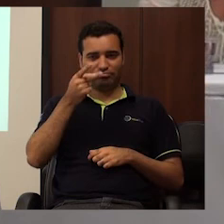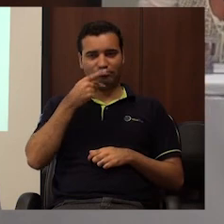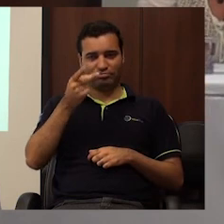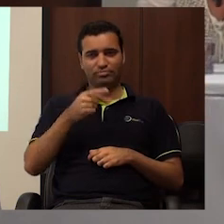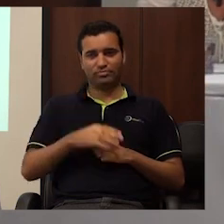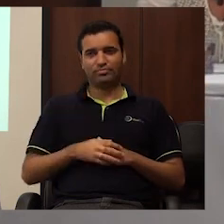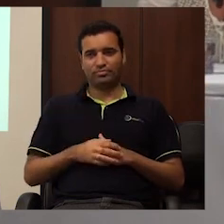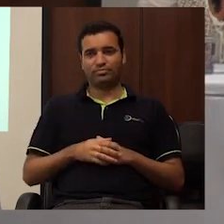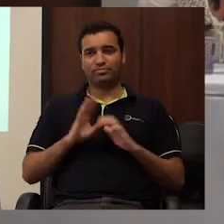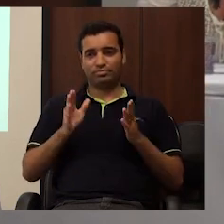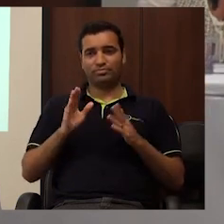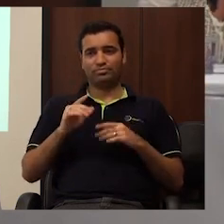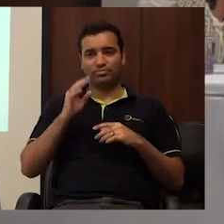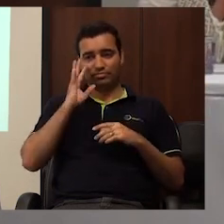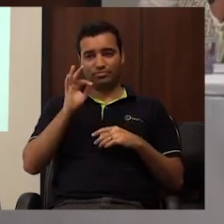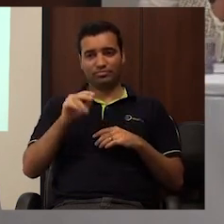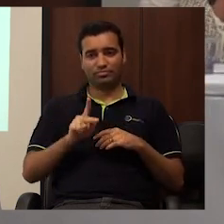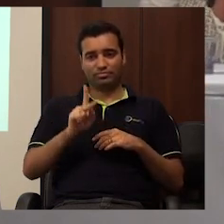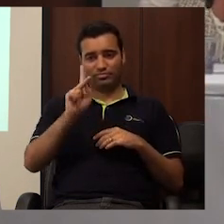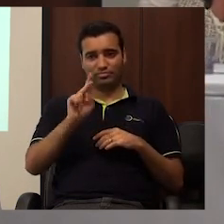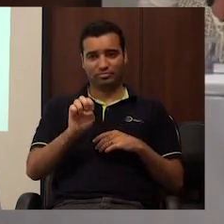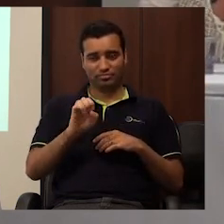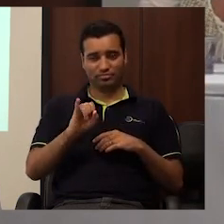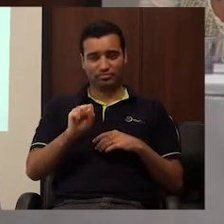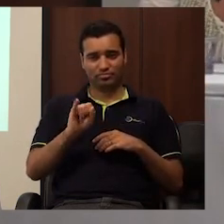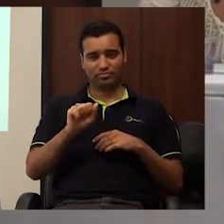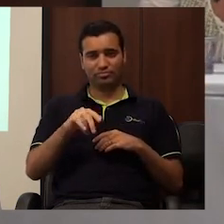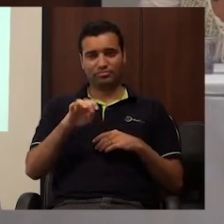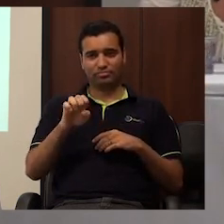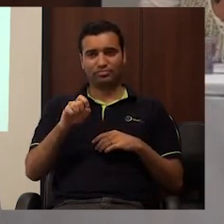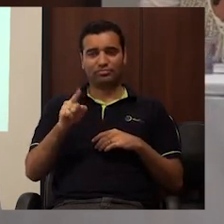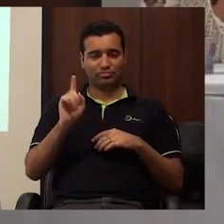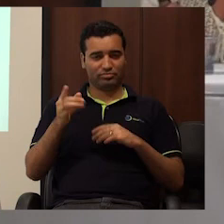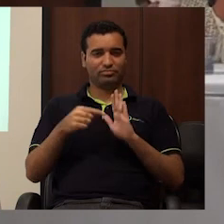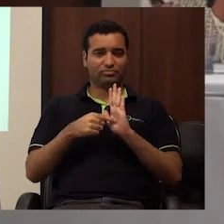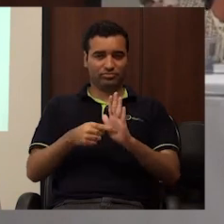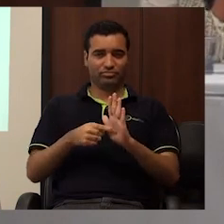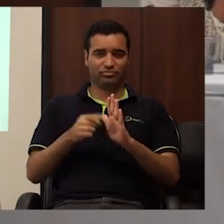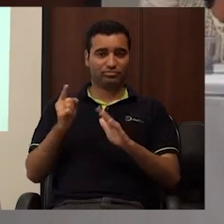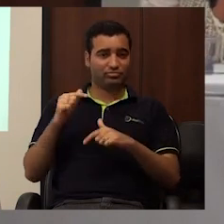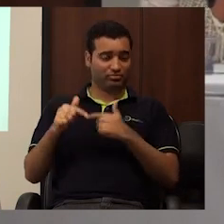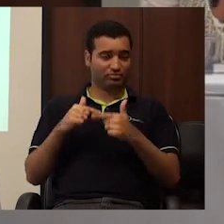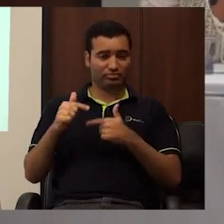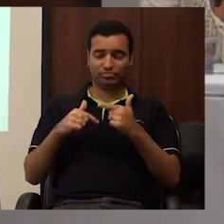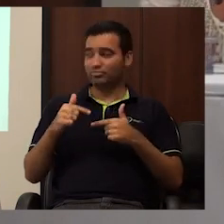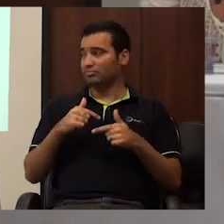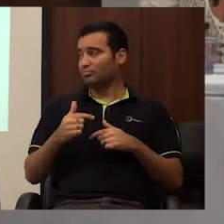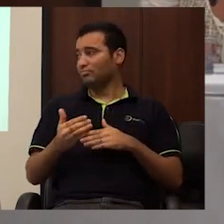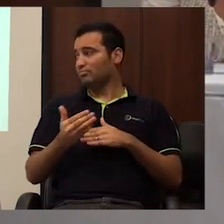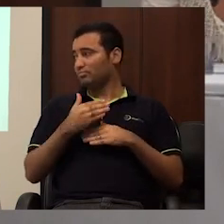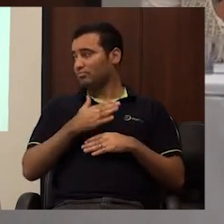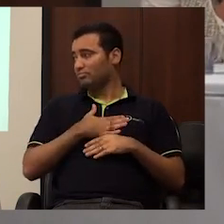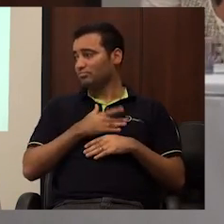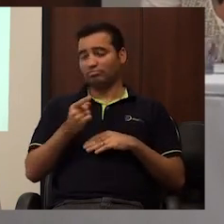ouvimos a Keisiane, que trouxe, eu trouxe alguns resultados desse trabalho, que tem, esse trabalho tem sido, para mim,